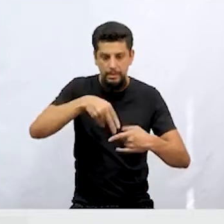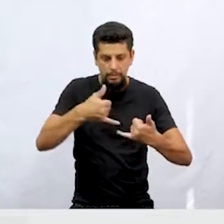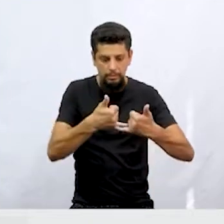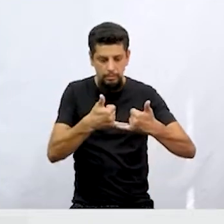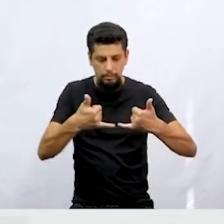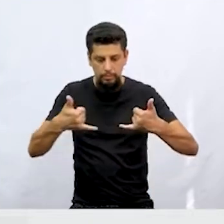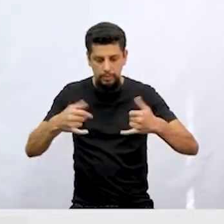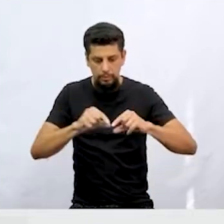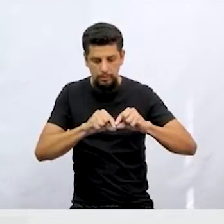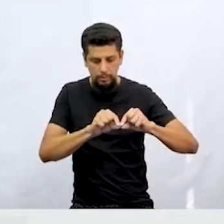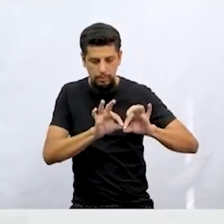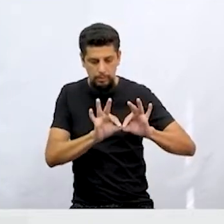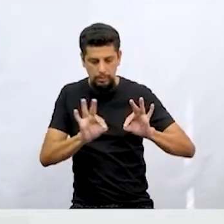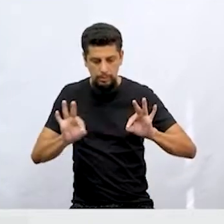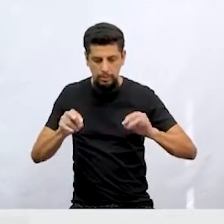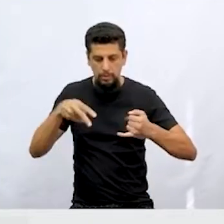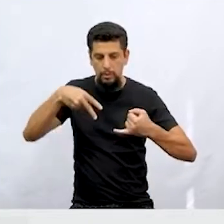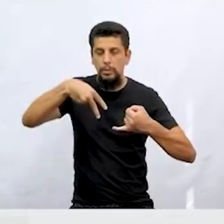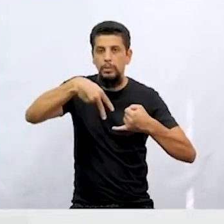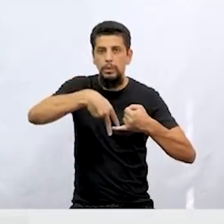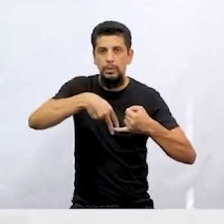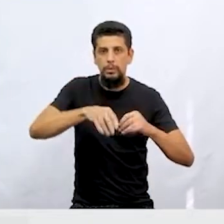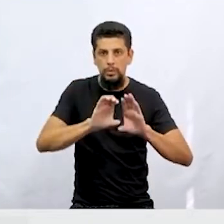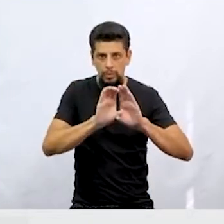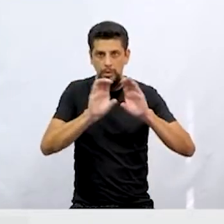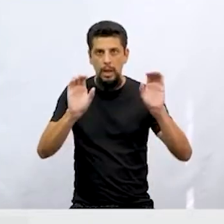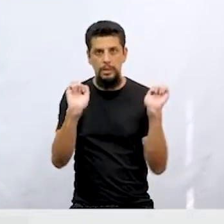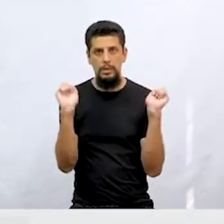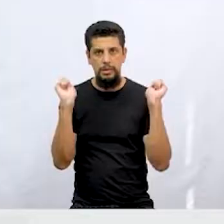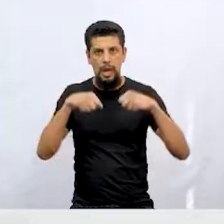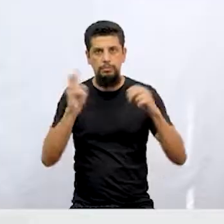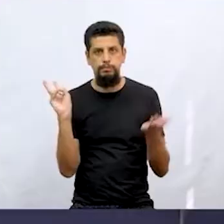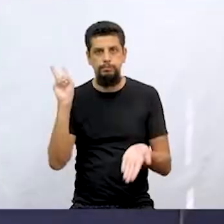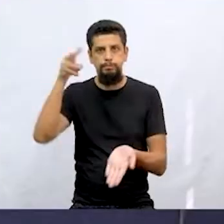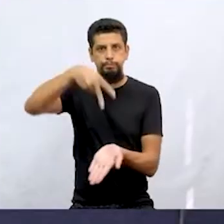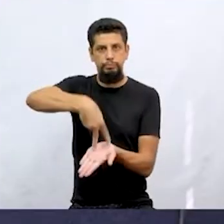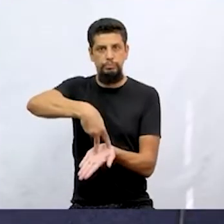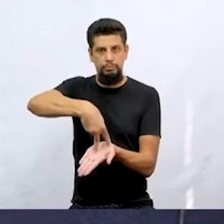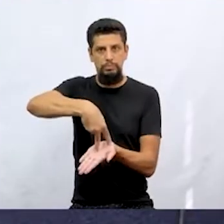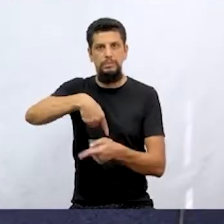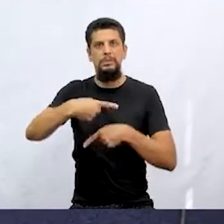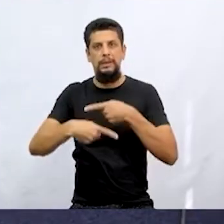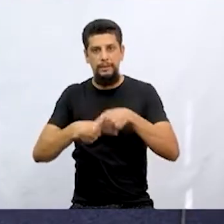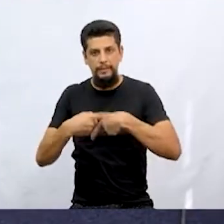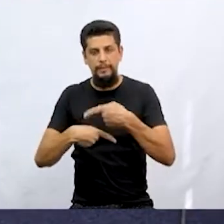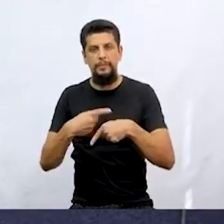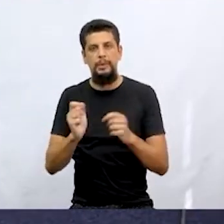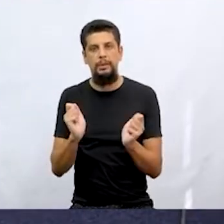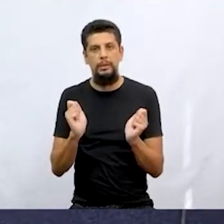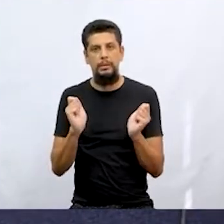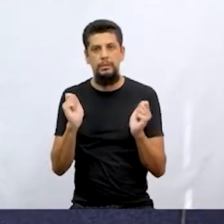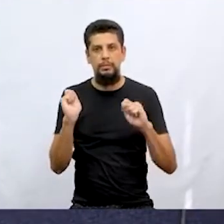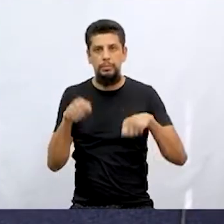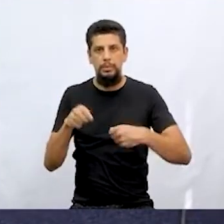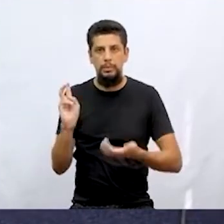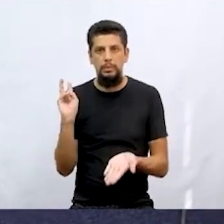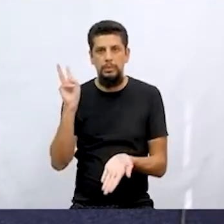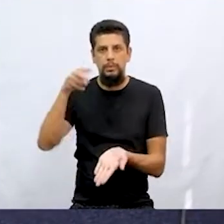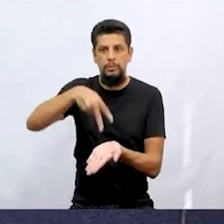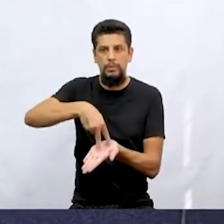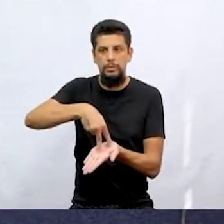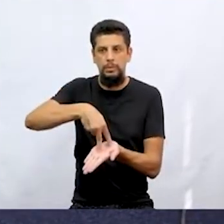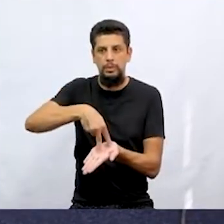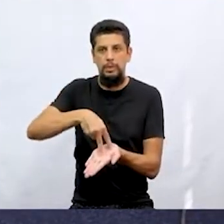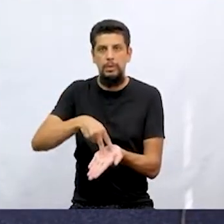Daí, você vai até o final. Lá no céu, você pode pôr os dois pés. Os dois pés. E depois que você pôs os dois pés,